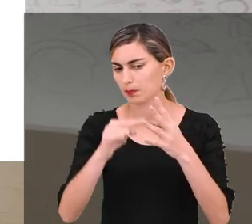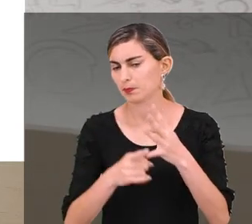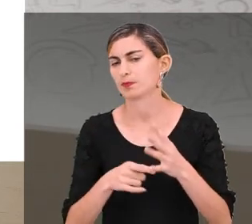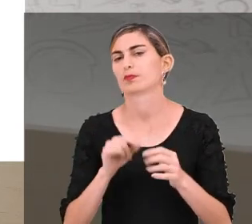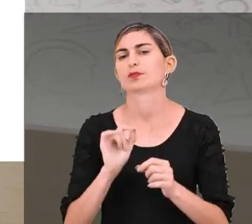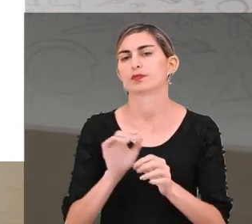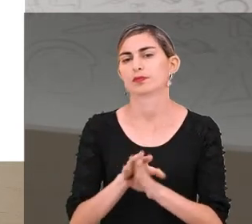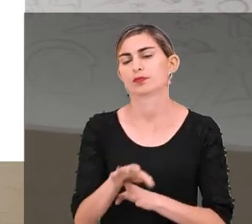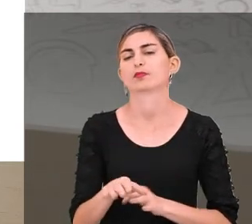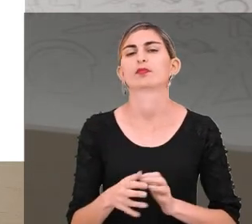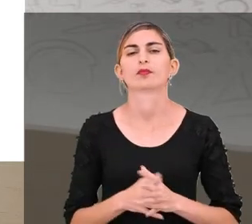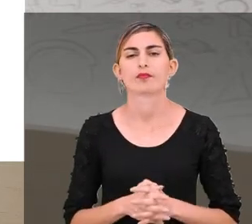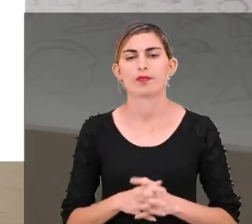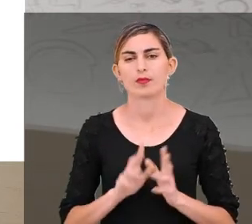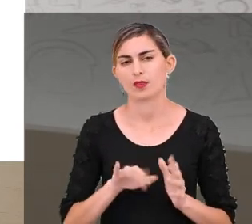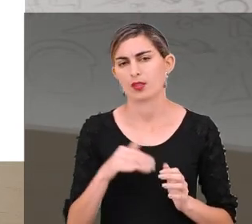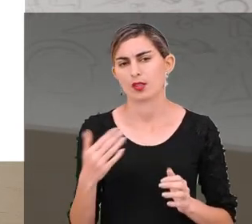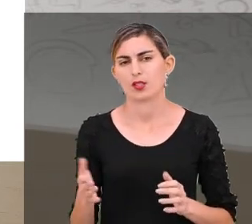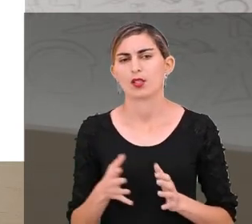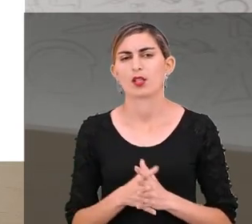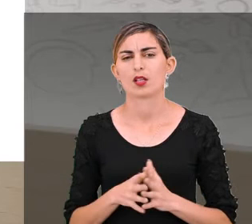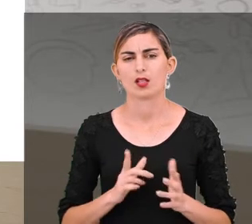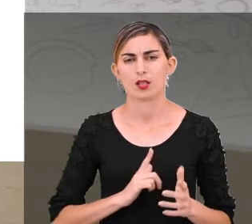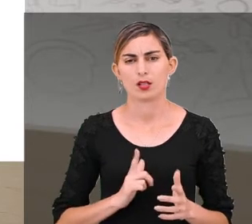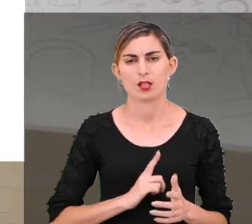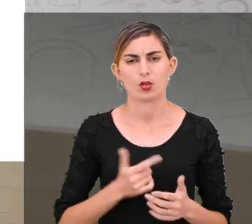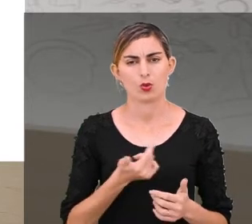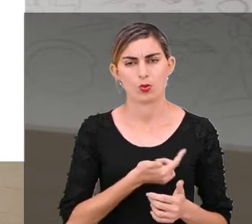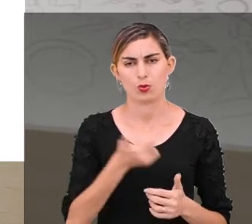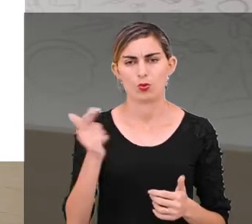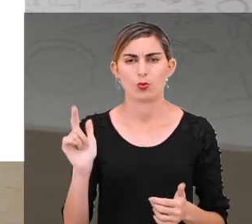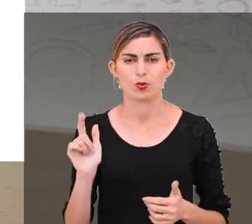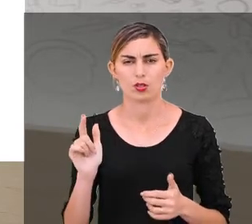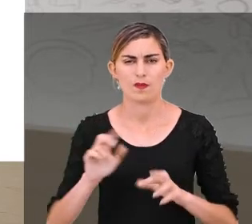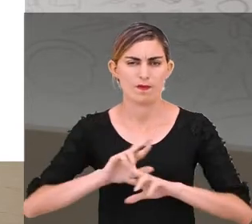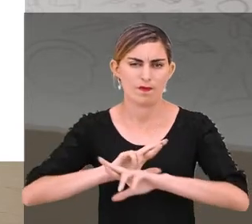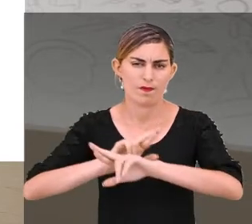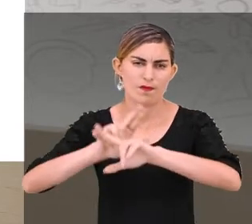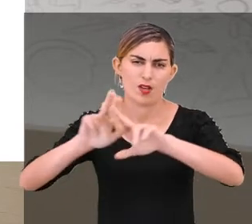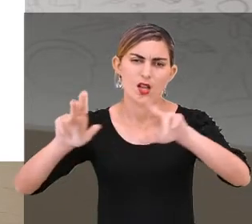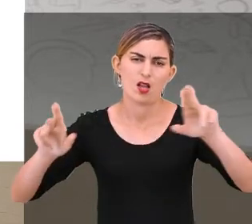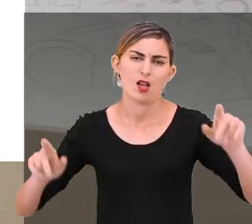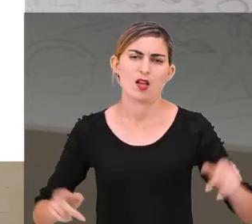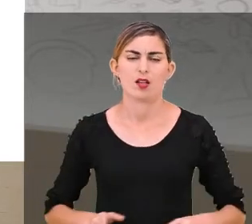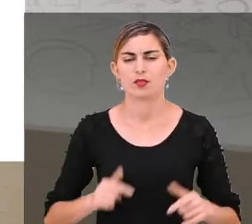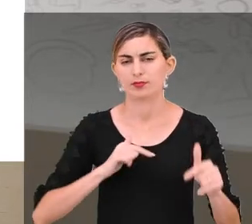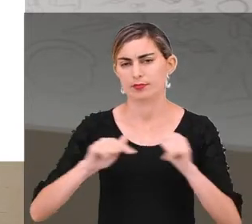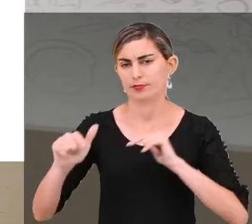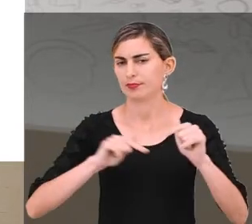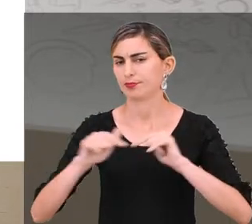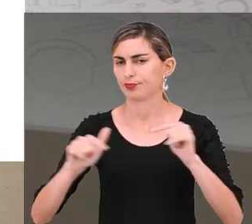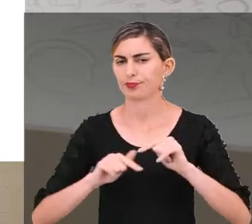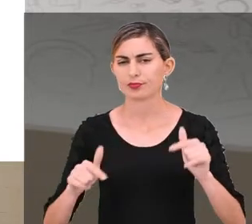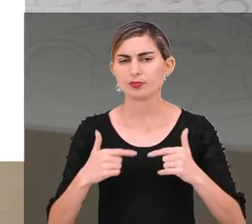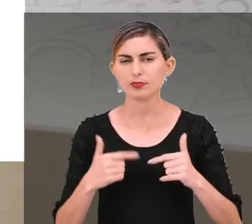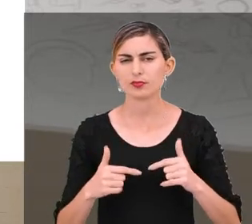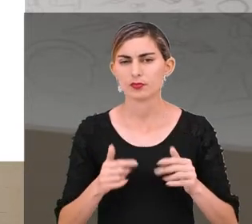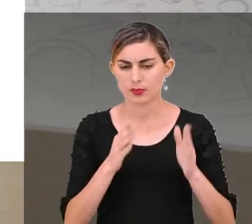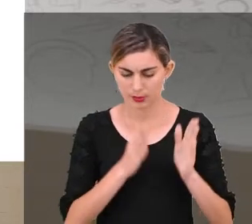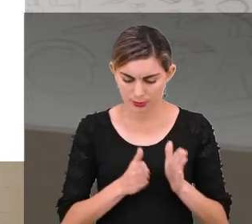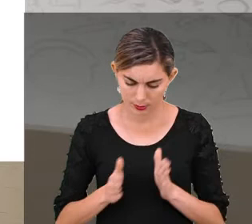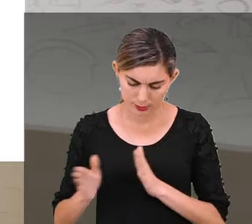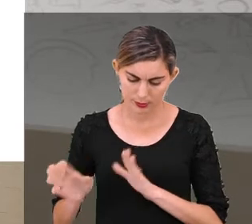pode tomar. Do lado direito, temos outra situação agora com vários trabalhadores trabalhando